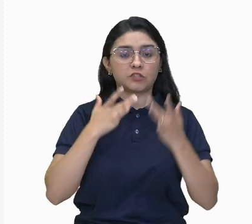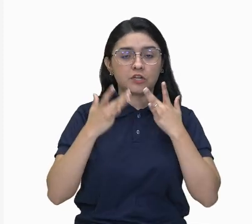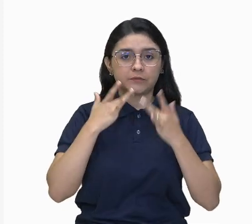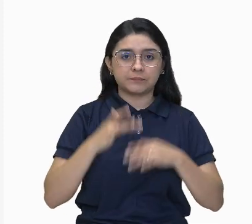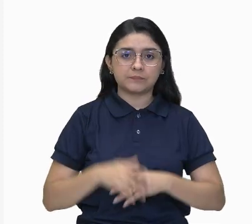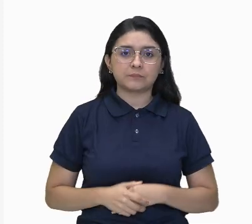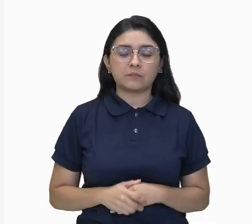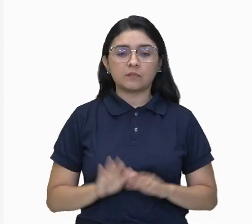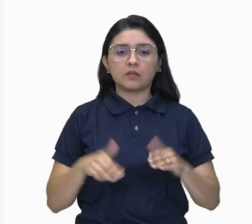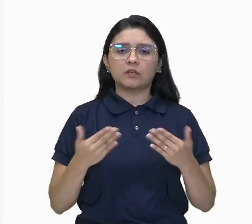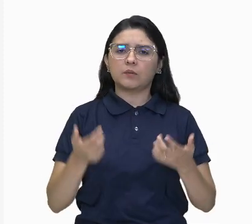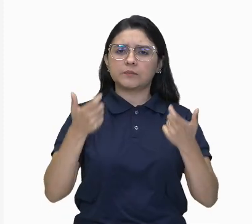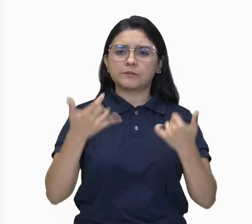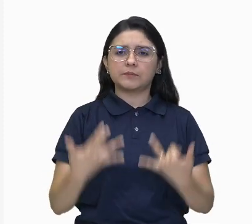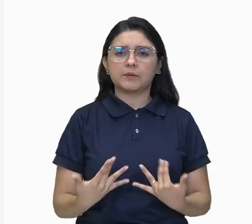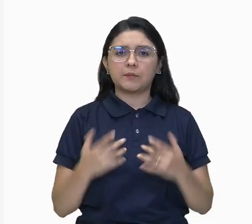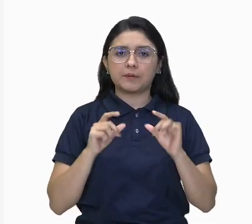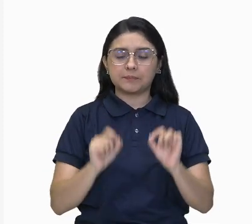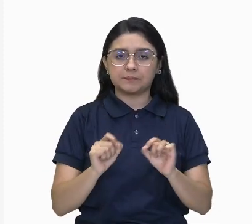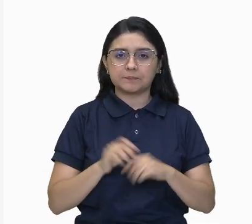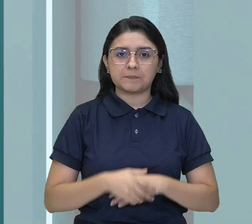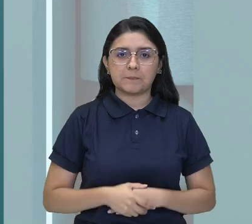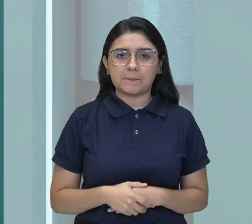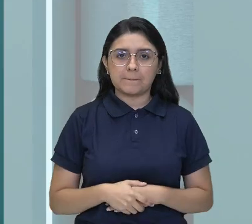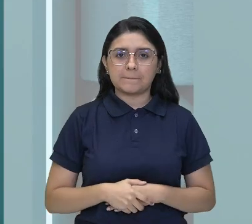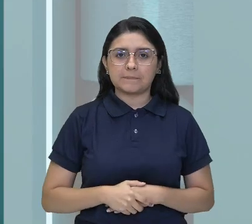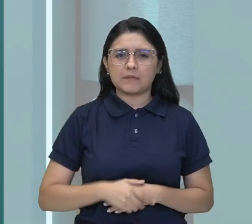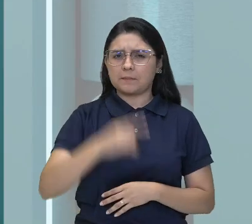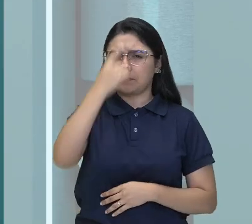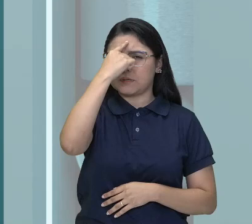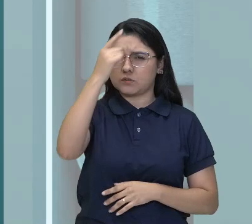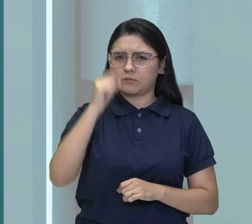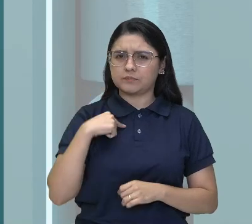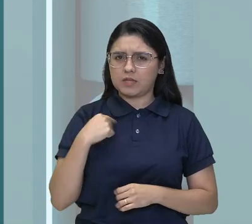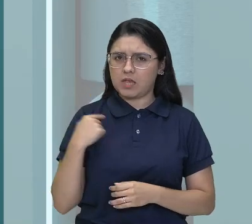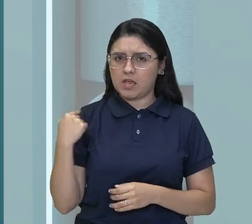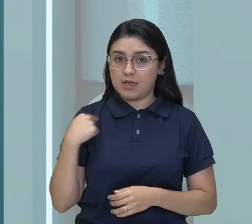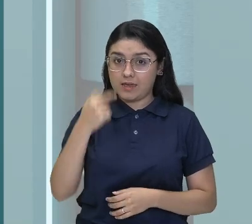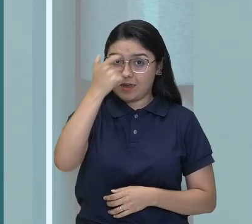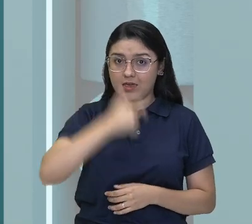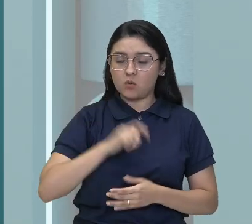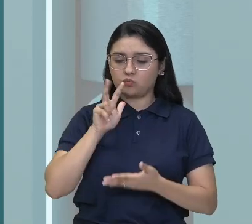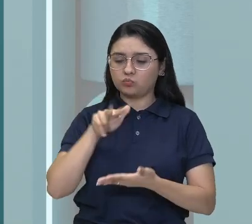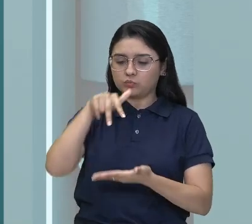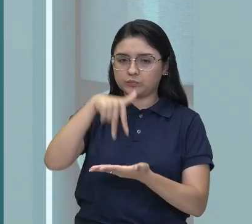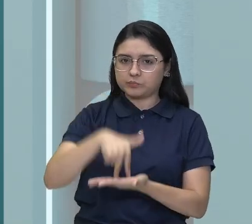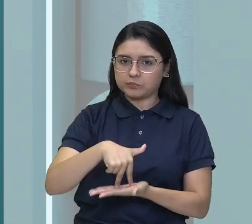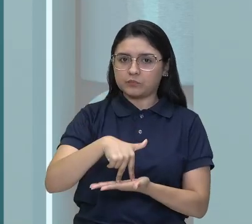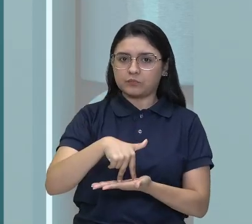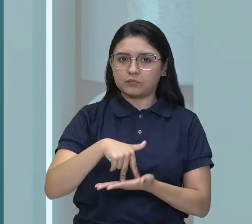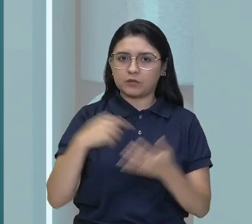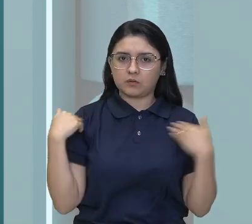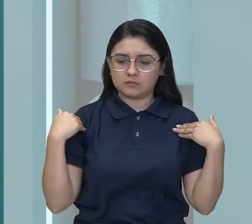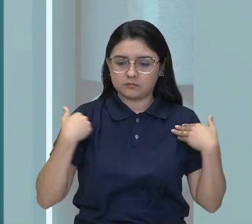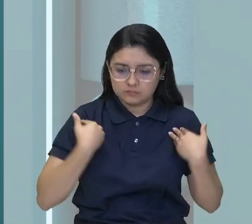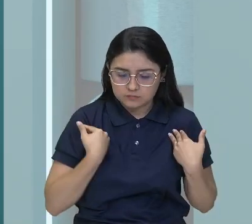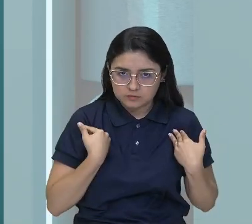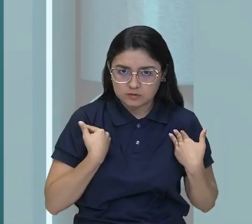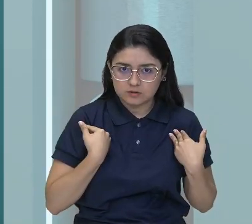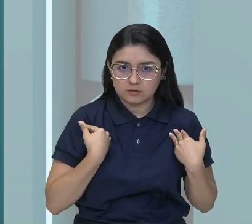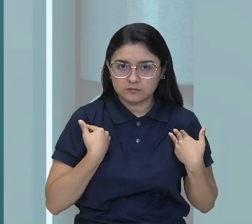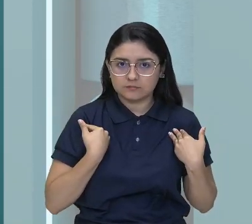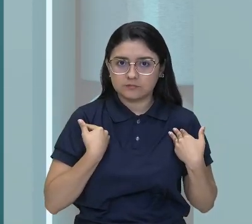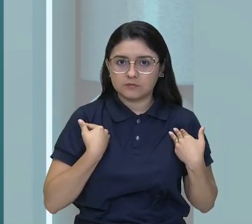aí, como nós falamos, não é verdade? Já pensou se eu chegasse aqui para dar aula para vocês, como eu falei? Bem, gente, a gente